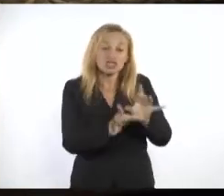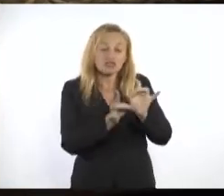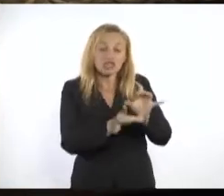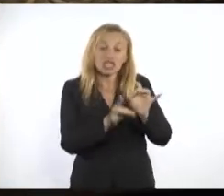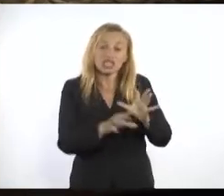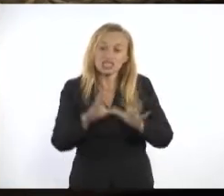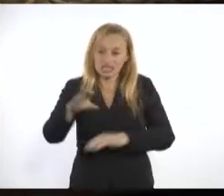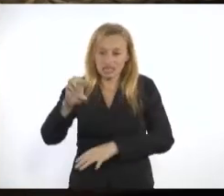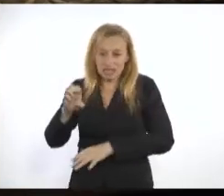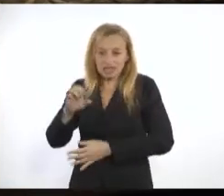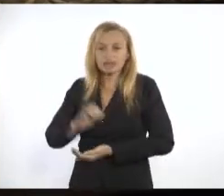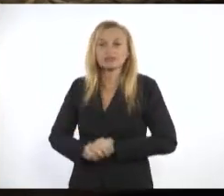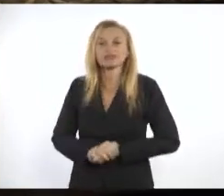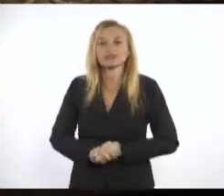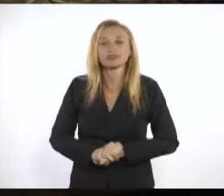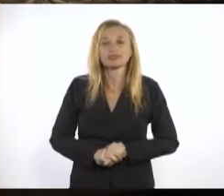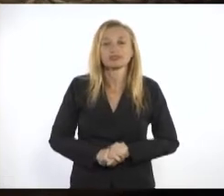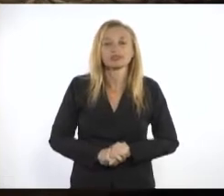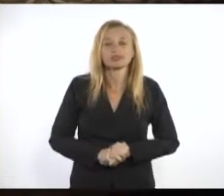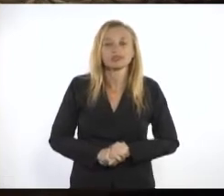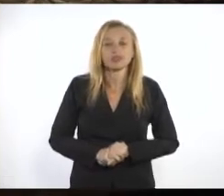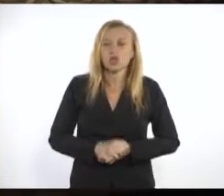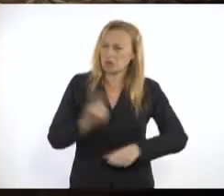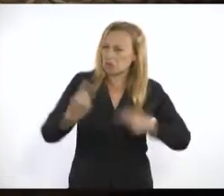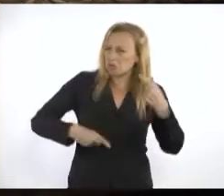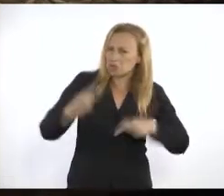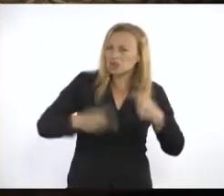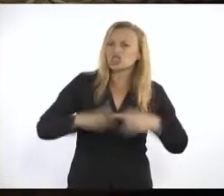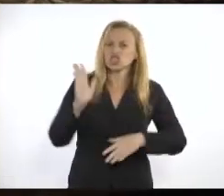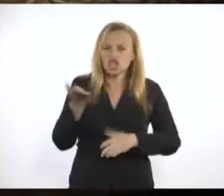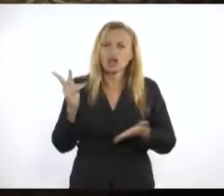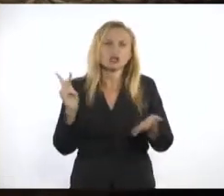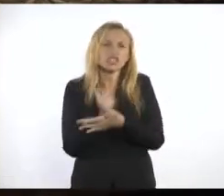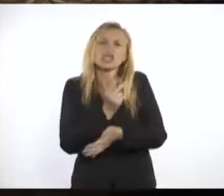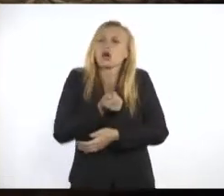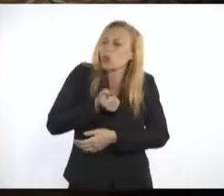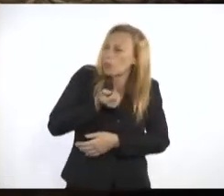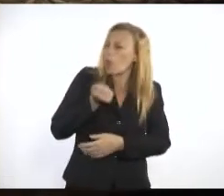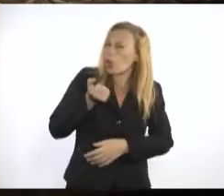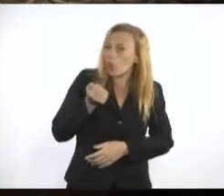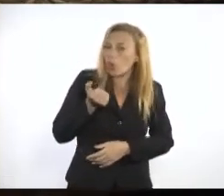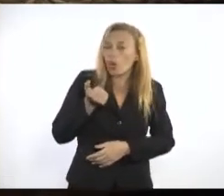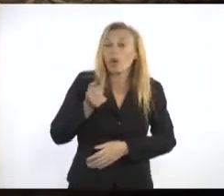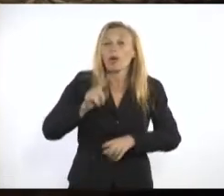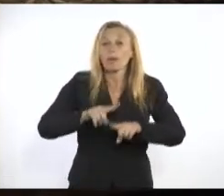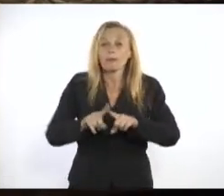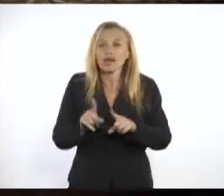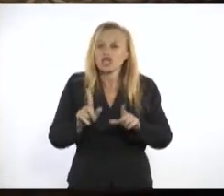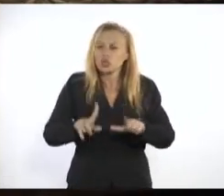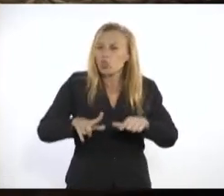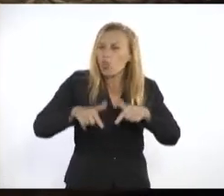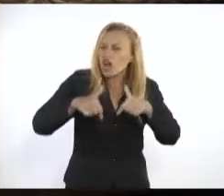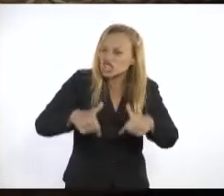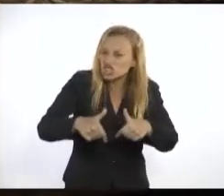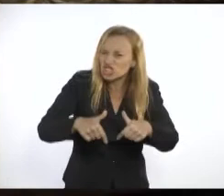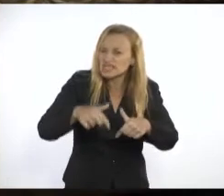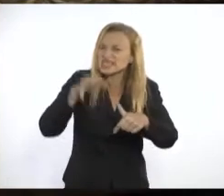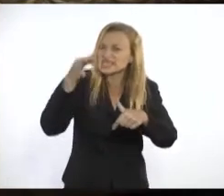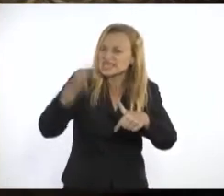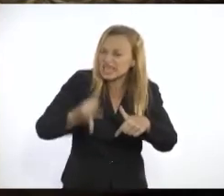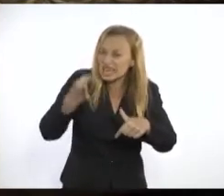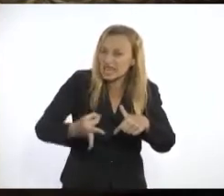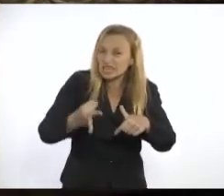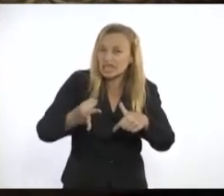SEDAI. Uma política que já vem ocorrendo aos poucos, mas essas ações concretas